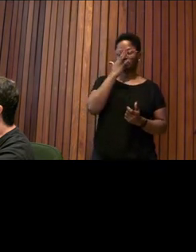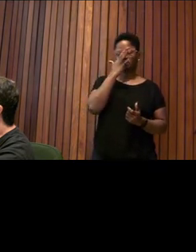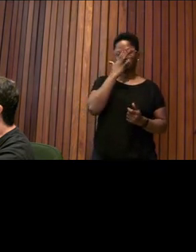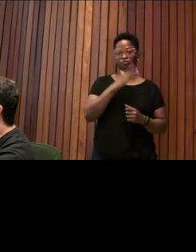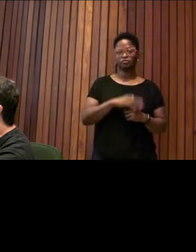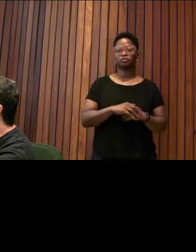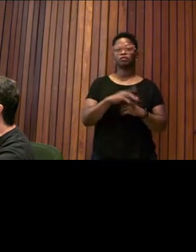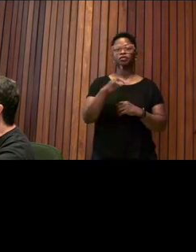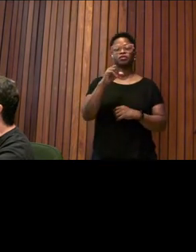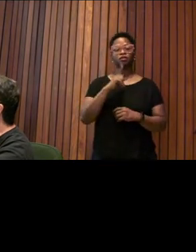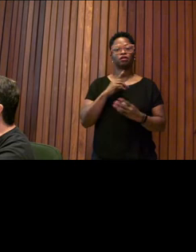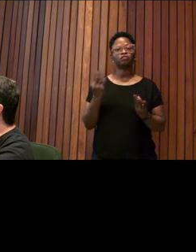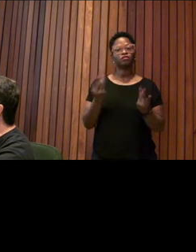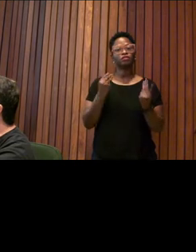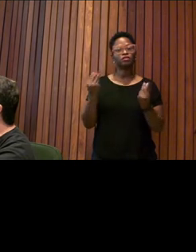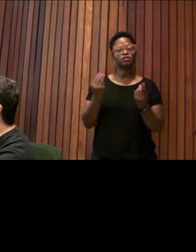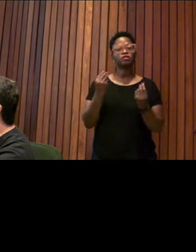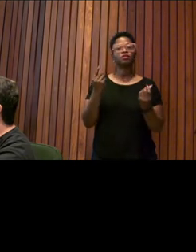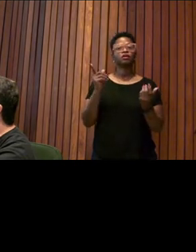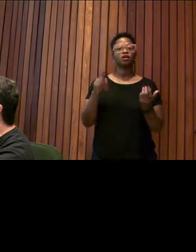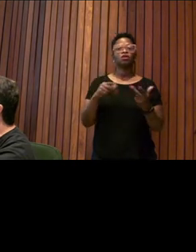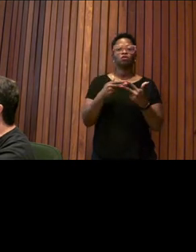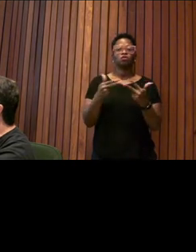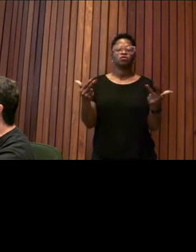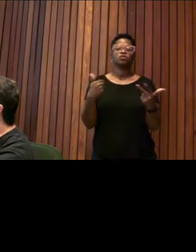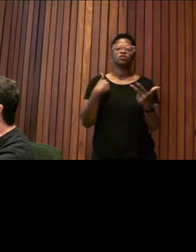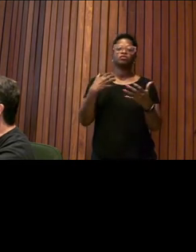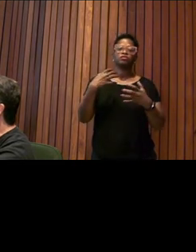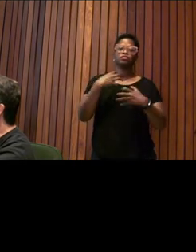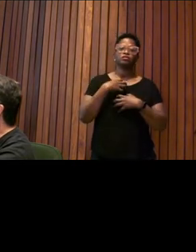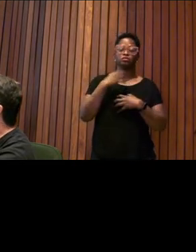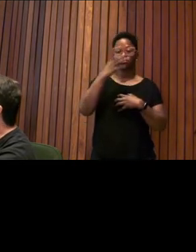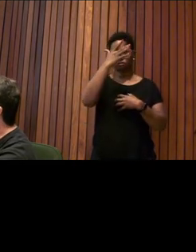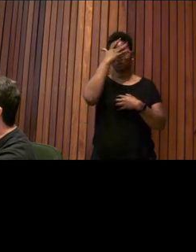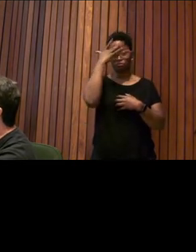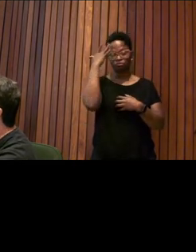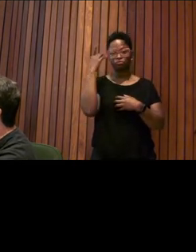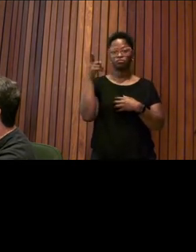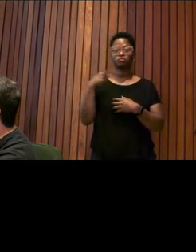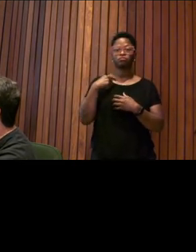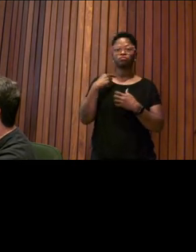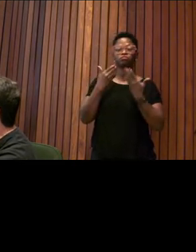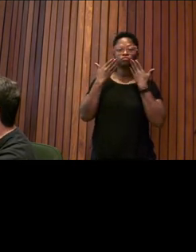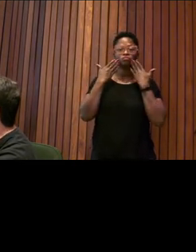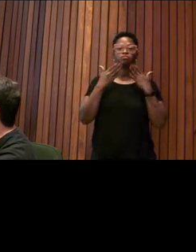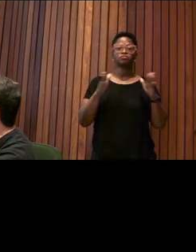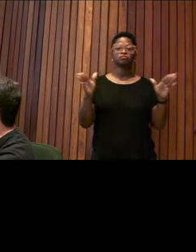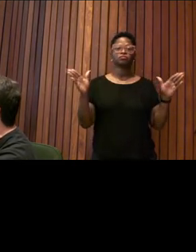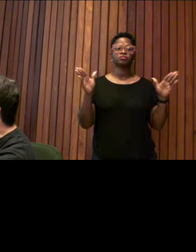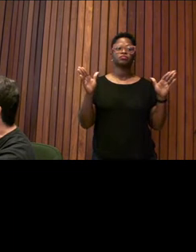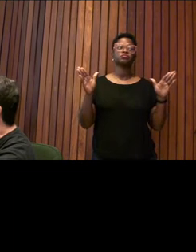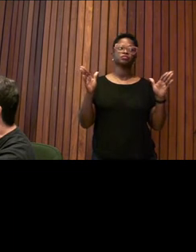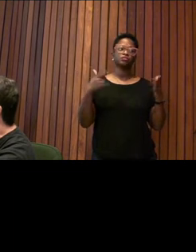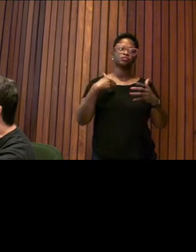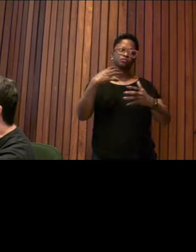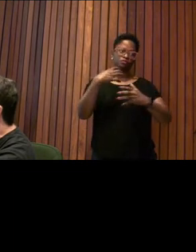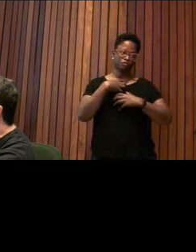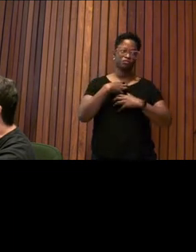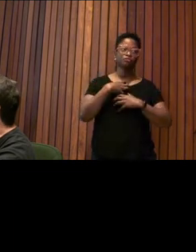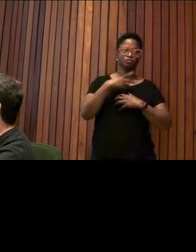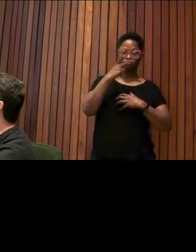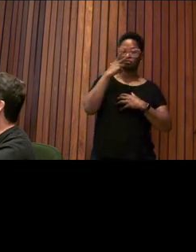E ela teve a sensibilidade, de alguma maneira ela tocou as pessoas, que elas se mostraram de uma maneira assim muito...